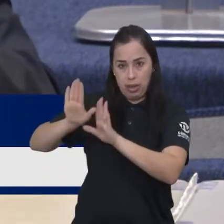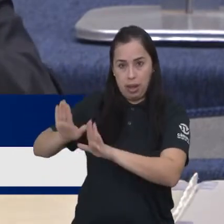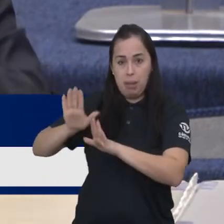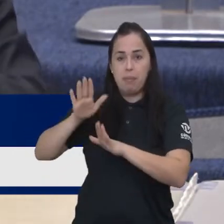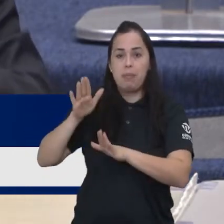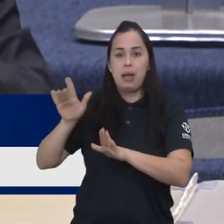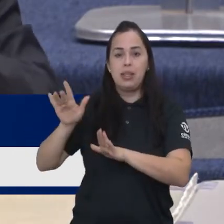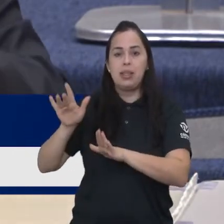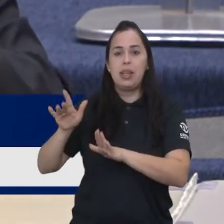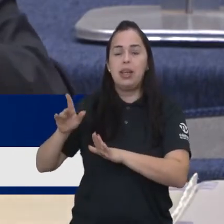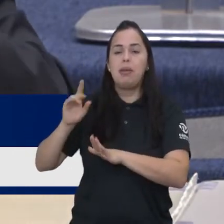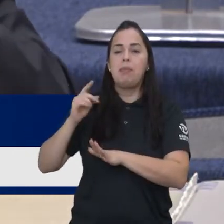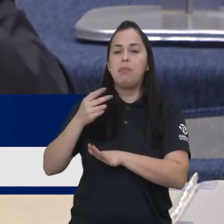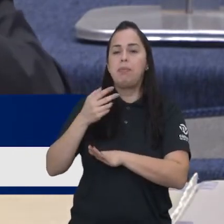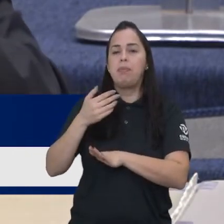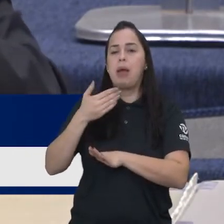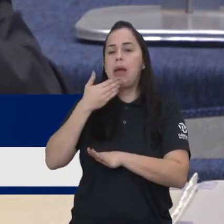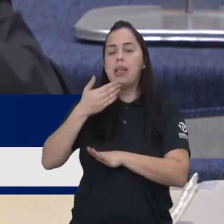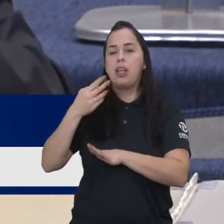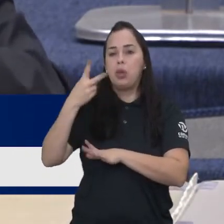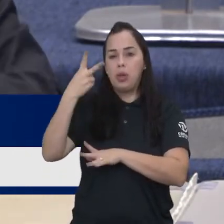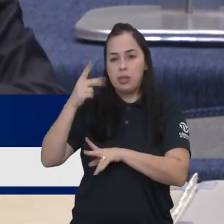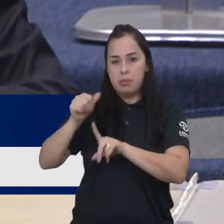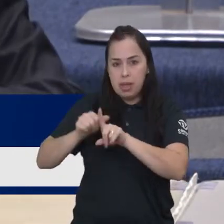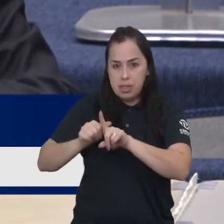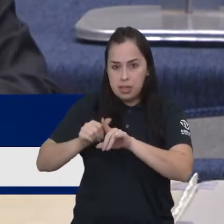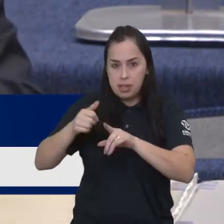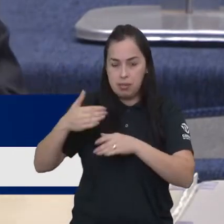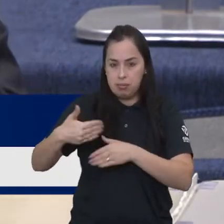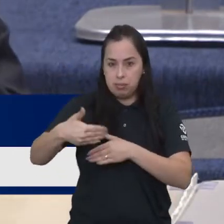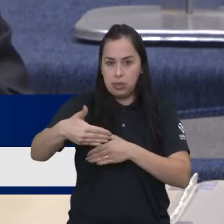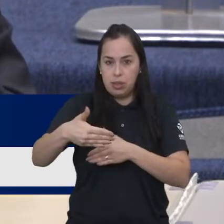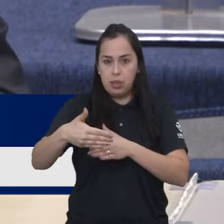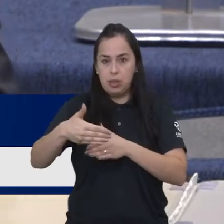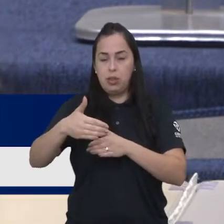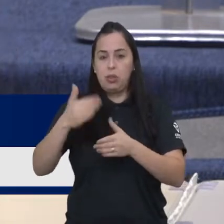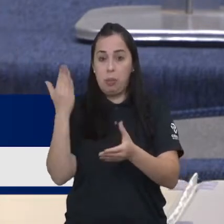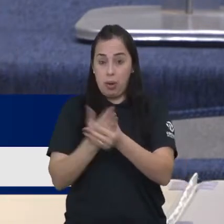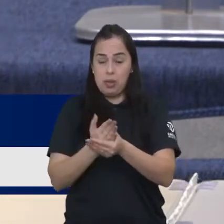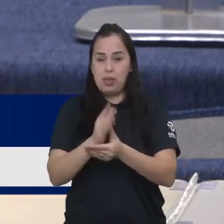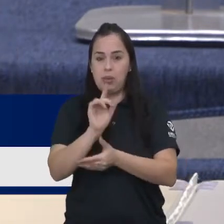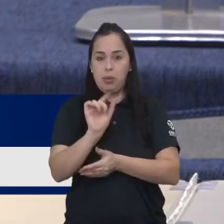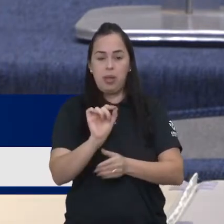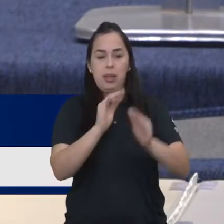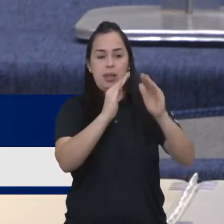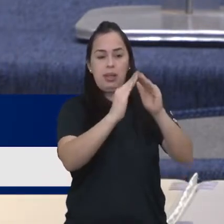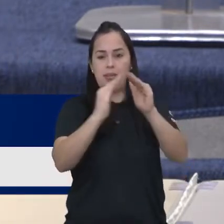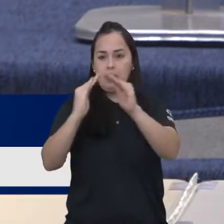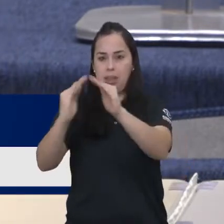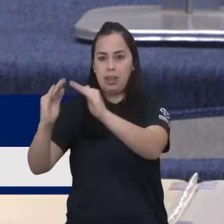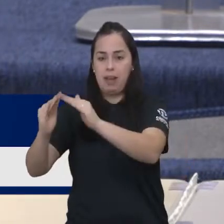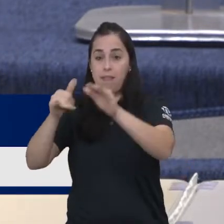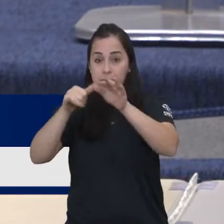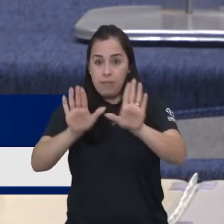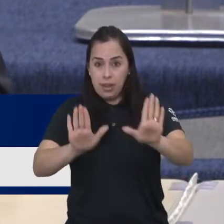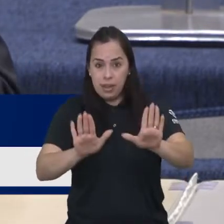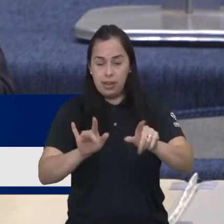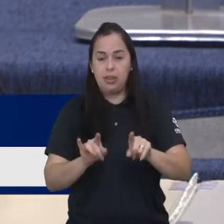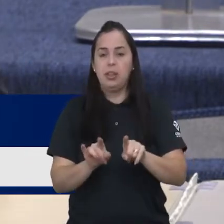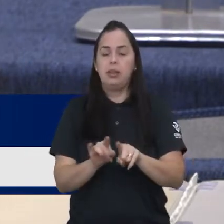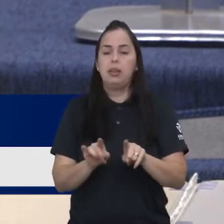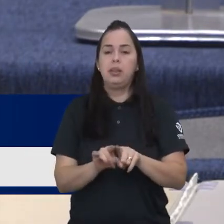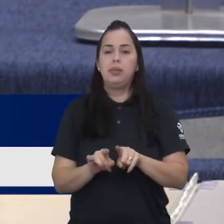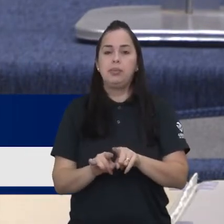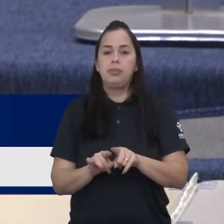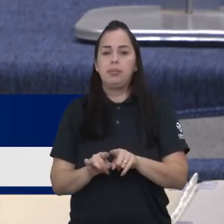Mas há uma tendência de que ele prorrogue por mais dois meses. Nos processos individuais, a gente tem utilizado isso como matéria de defesa, porque tem uma situação